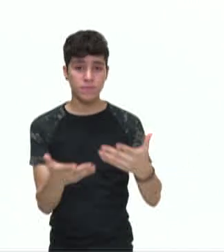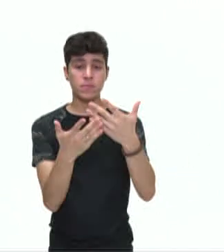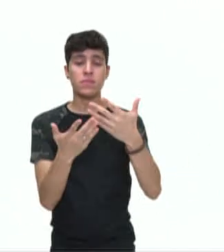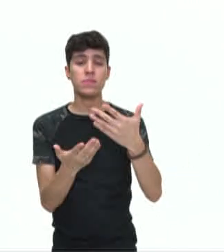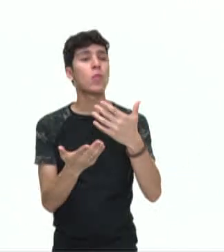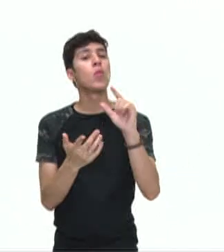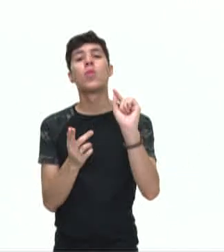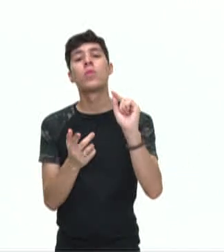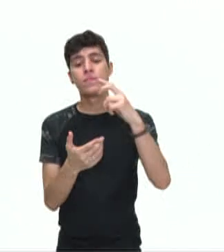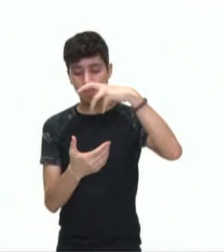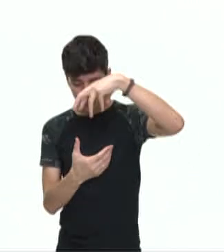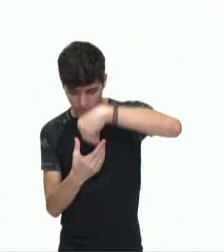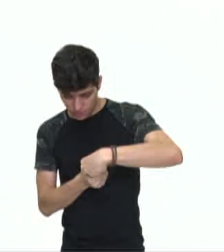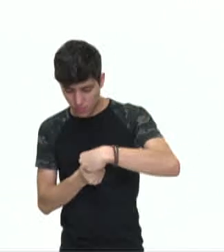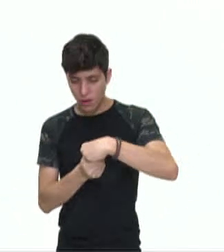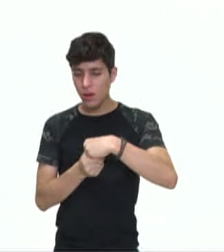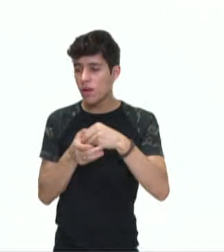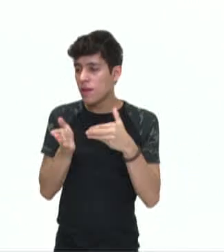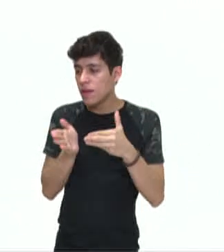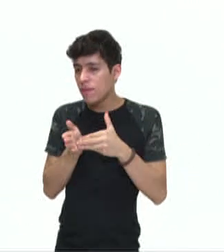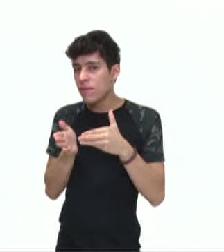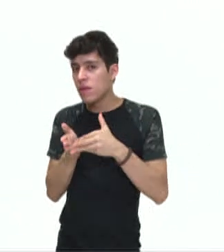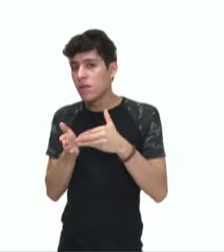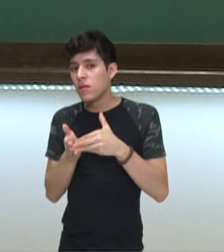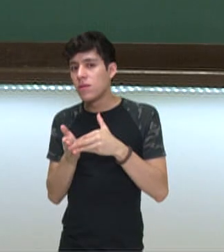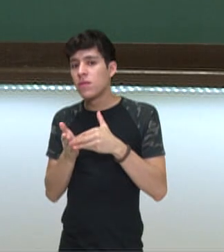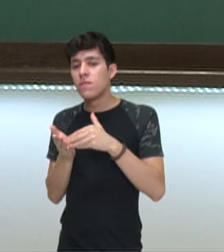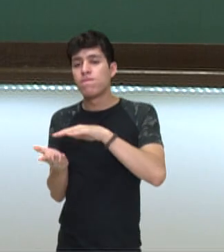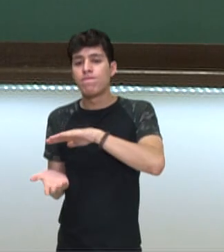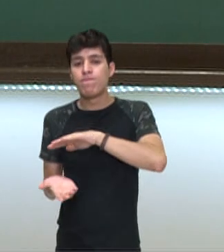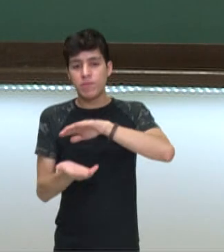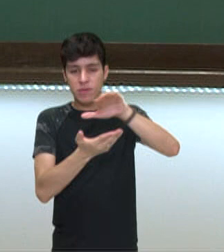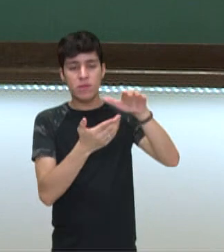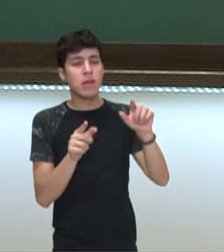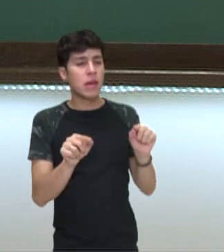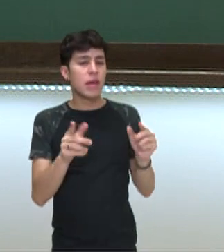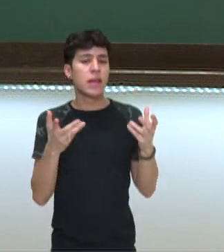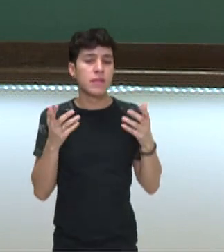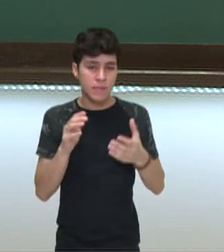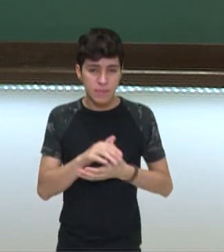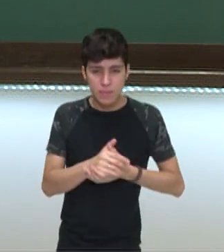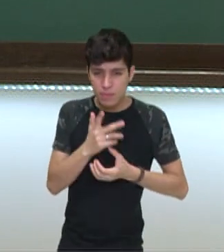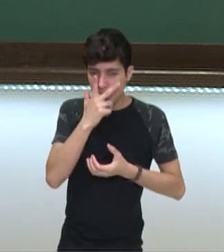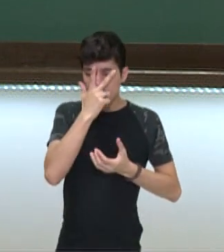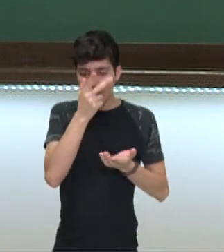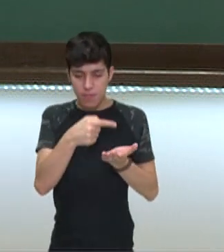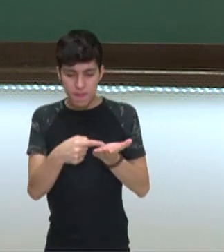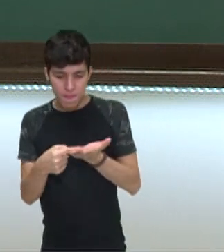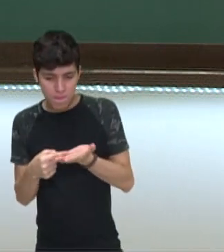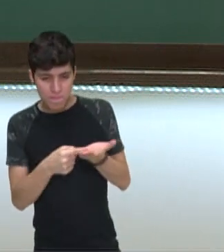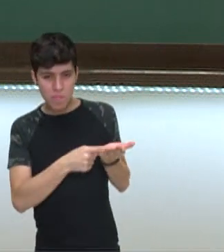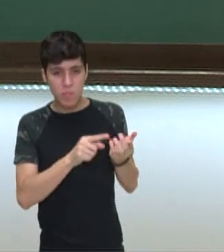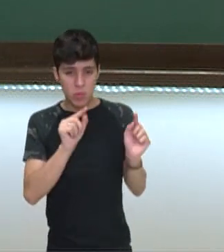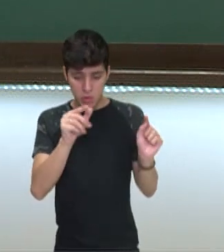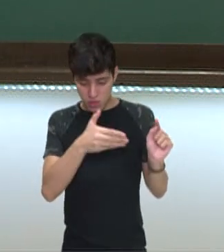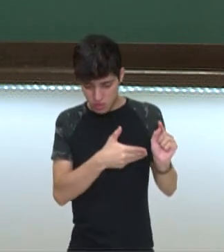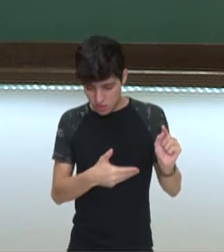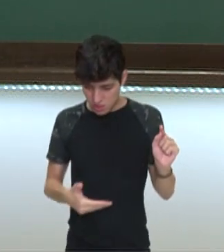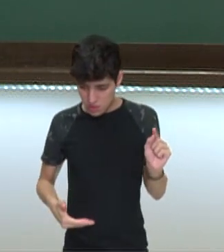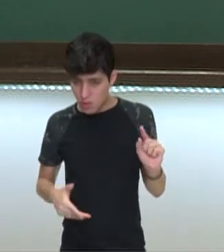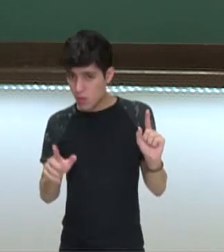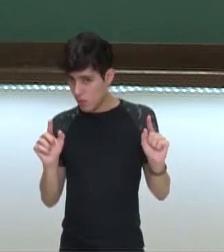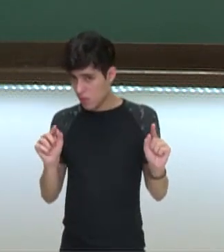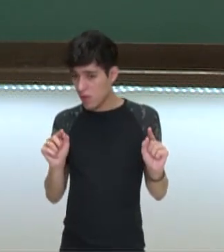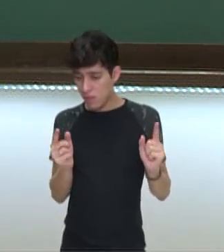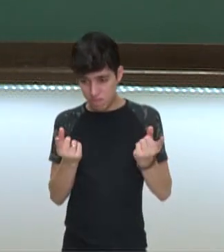consumo interno e restringisse a expansão dos lavouros. No fundo, o que eles queriam? Esse aqui era um acordo em que o governo se comprometia a